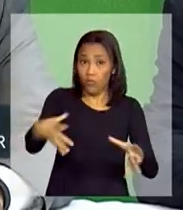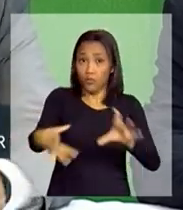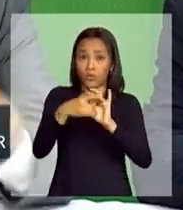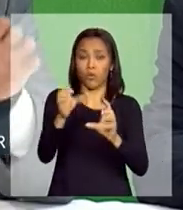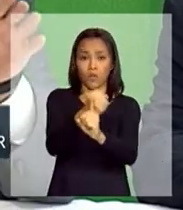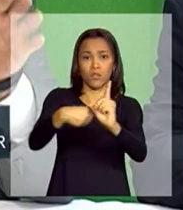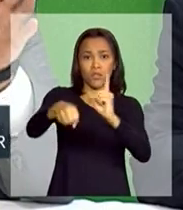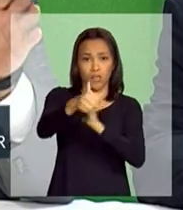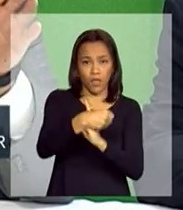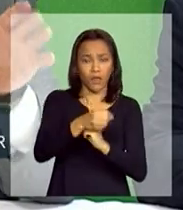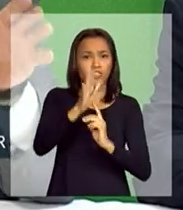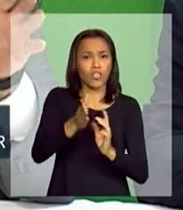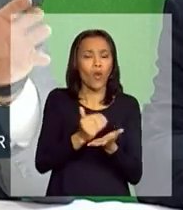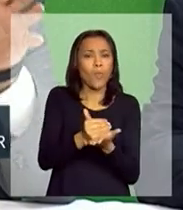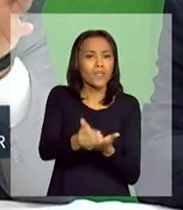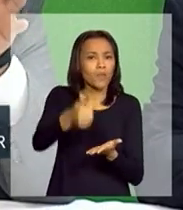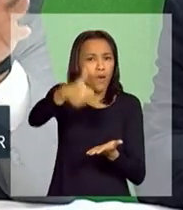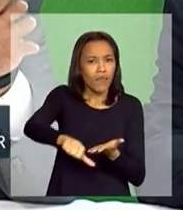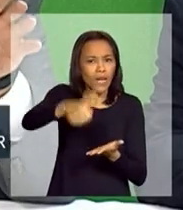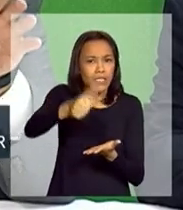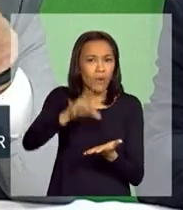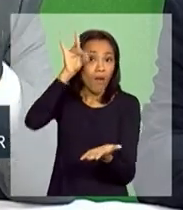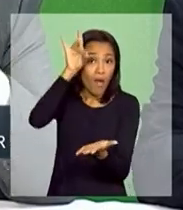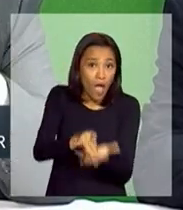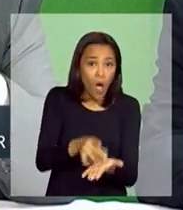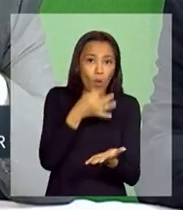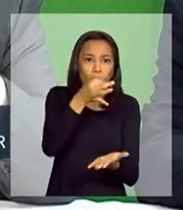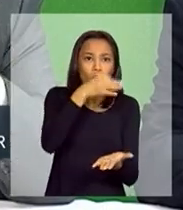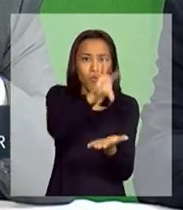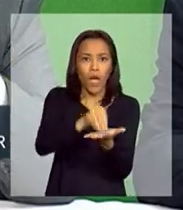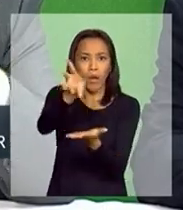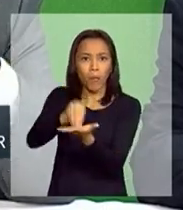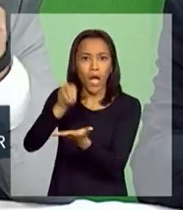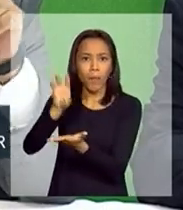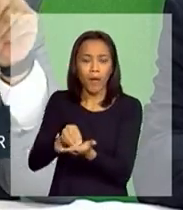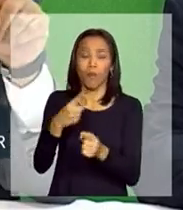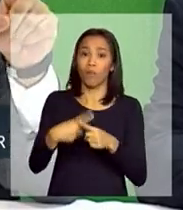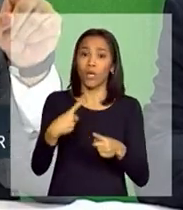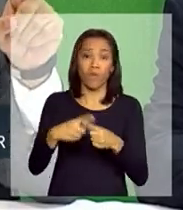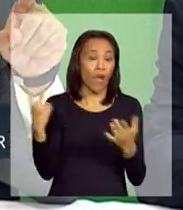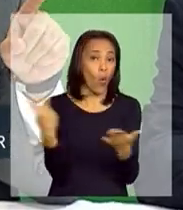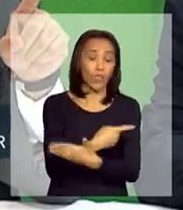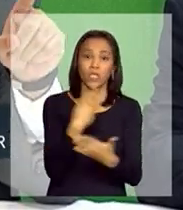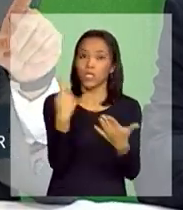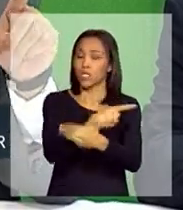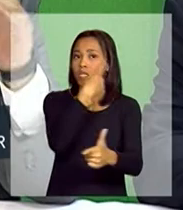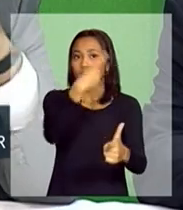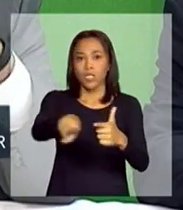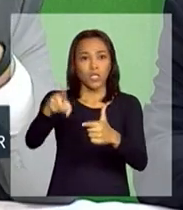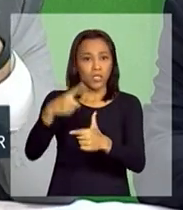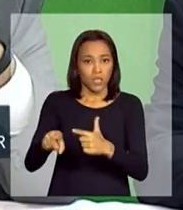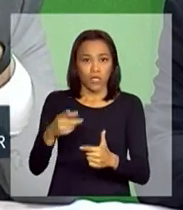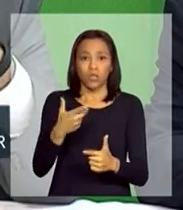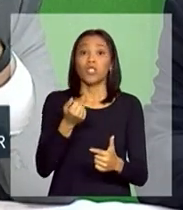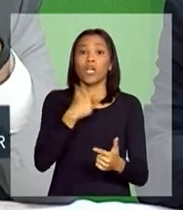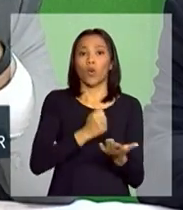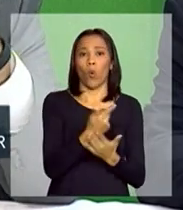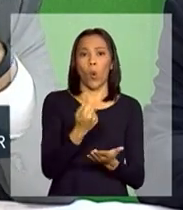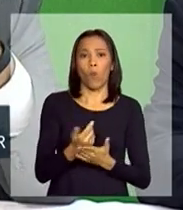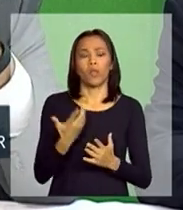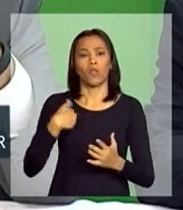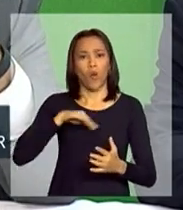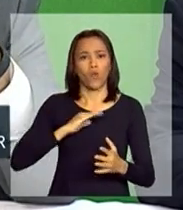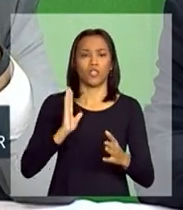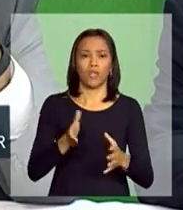partiram de uma avaliação muito concreta do universo de demandas dos consumidores nós temos tido um